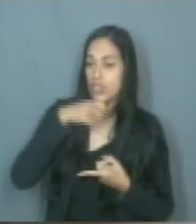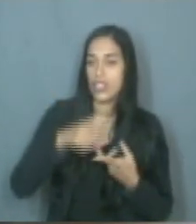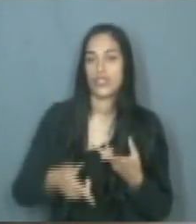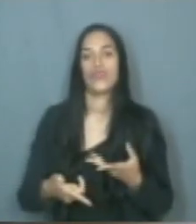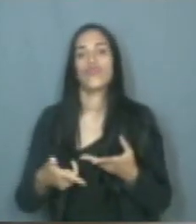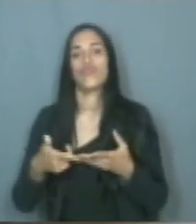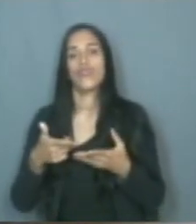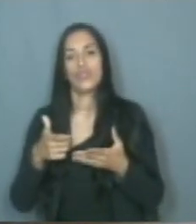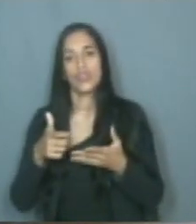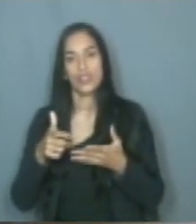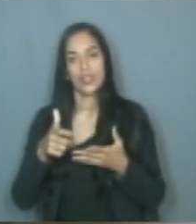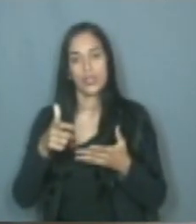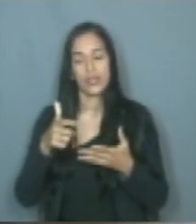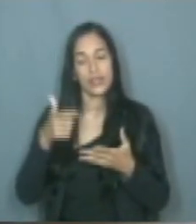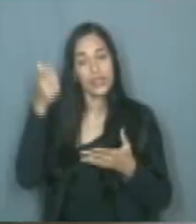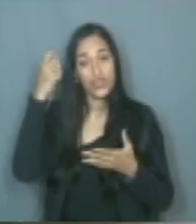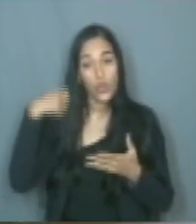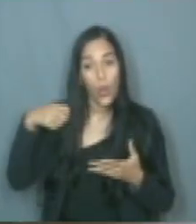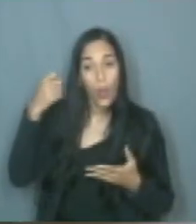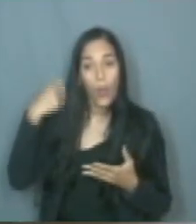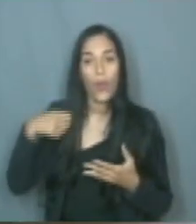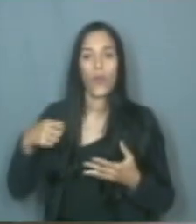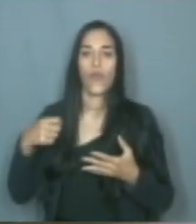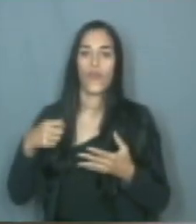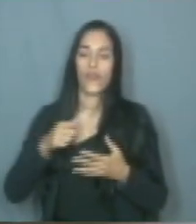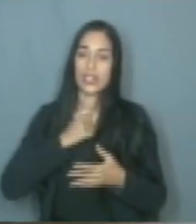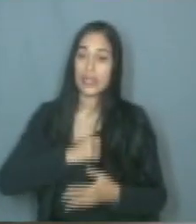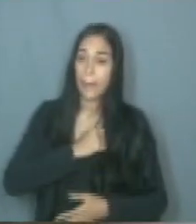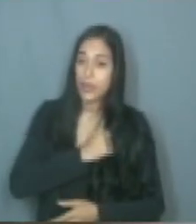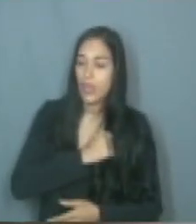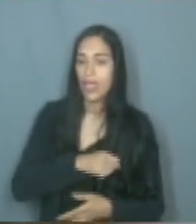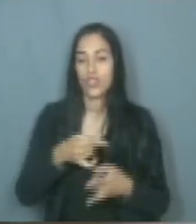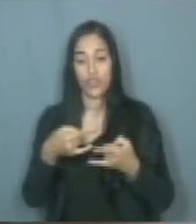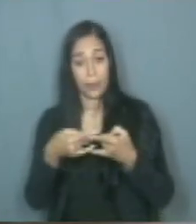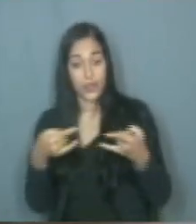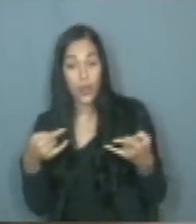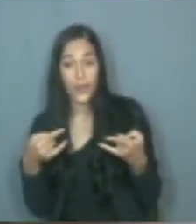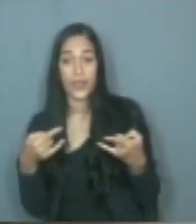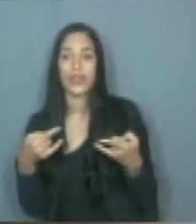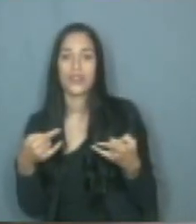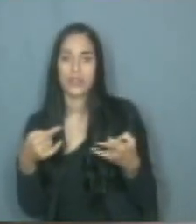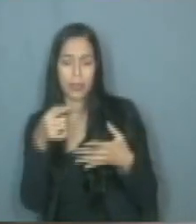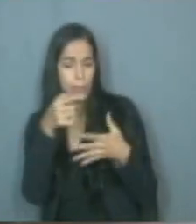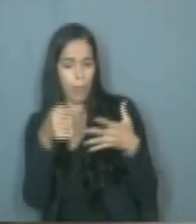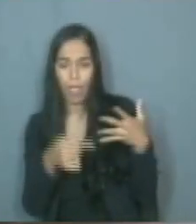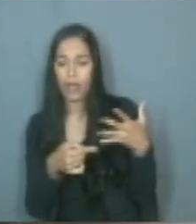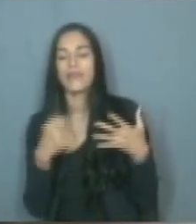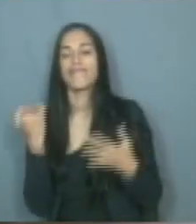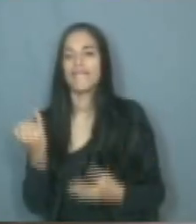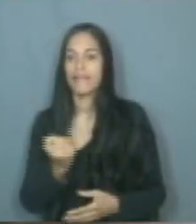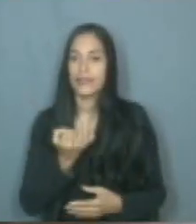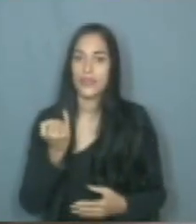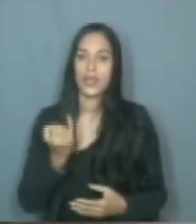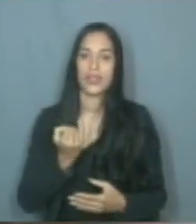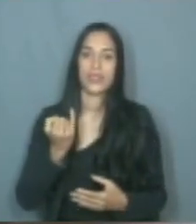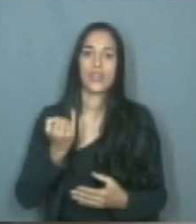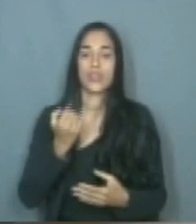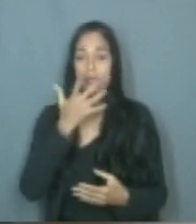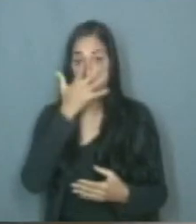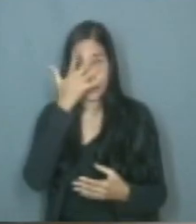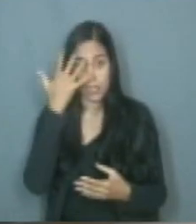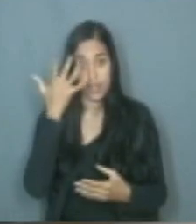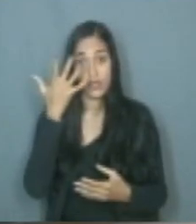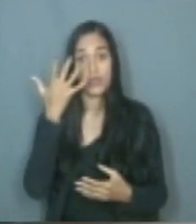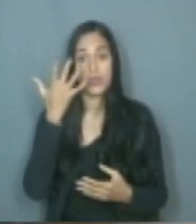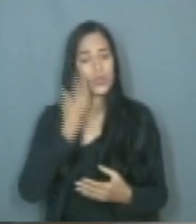escova, sabonete, absorvente, são itens que são fundamentais para que essas